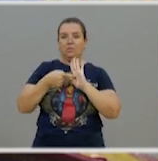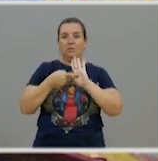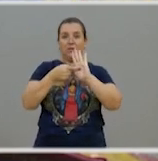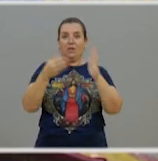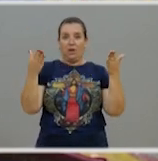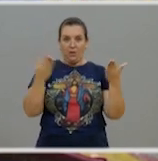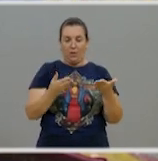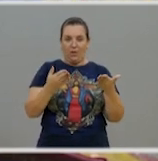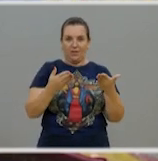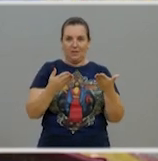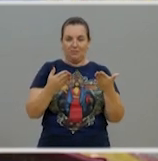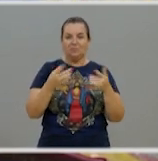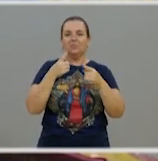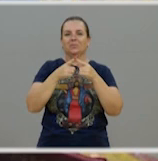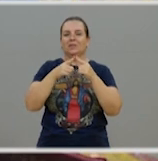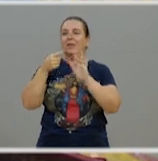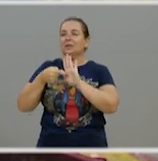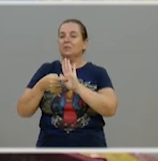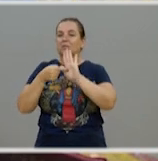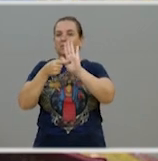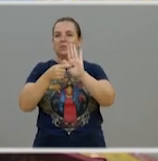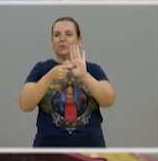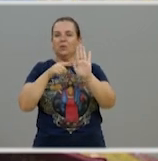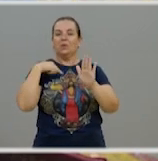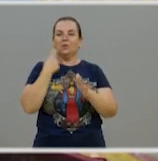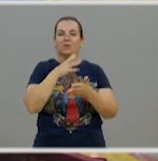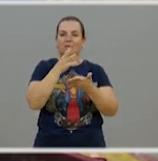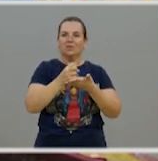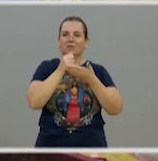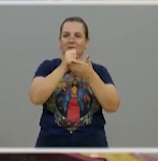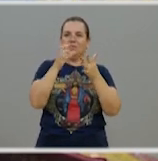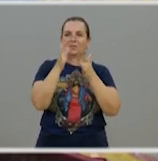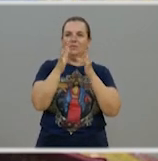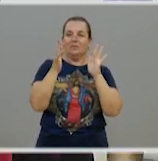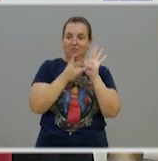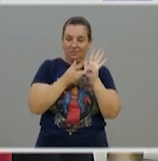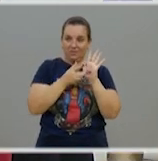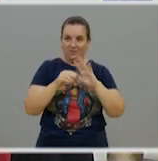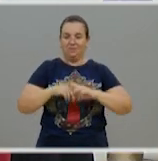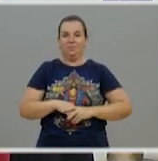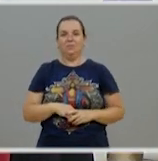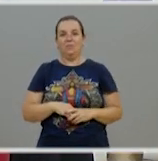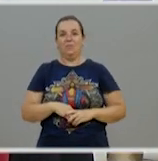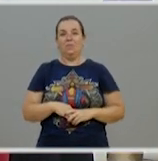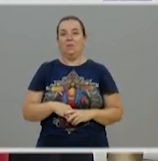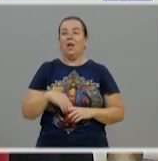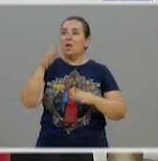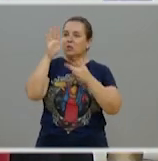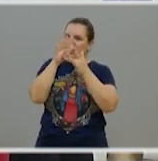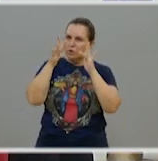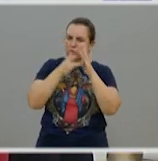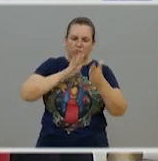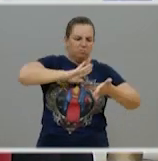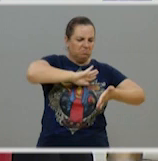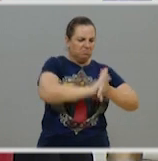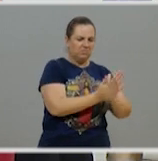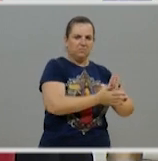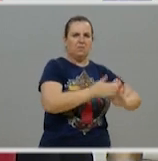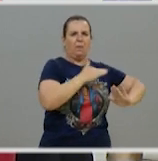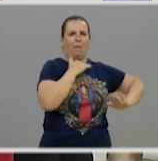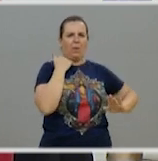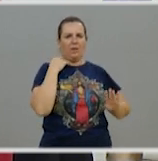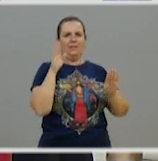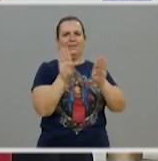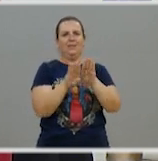pela manifestação de nosso Salvador, Jesus Cristo. Ele não só destruiu a morte, como